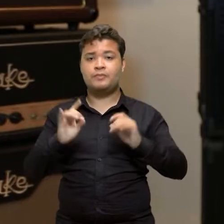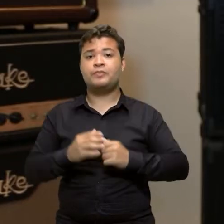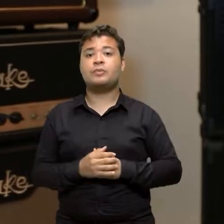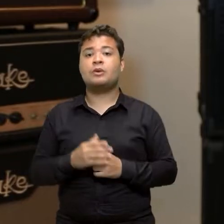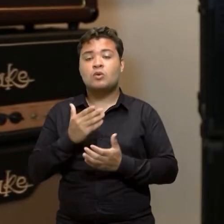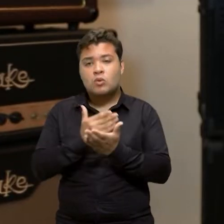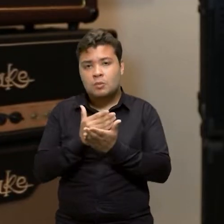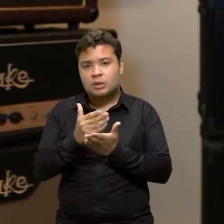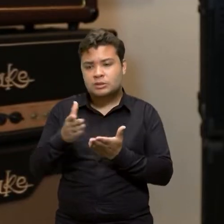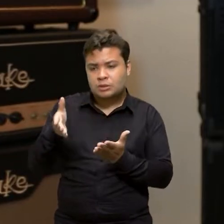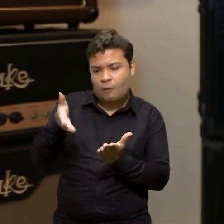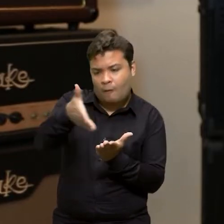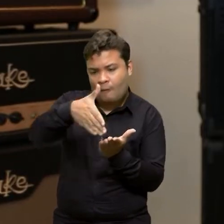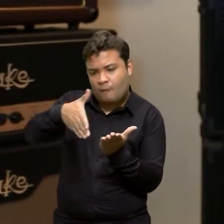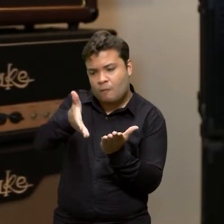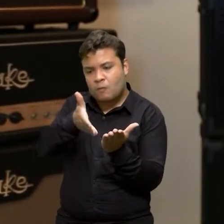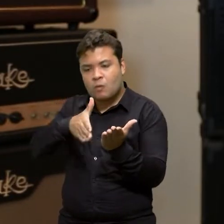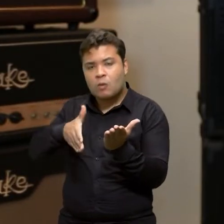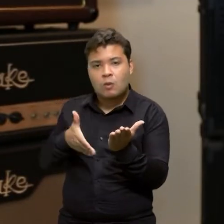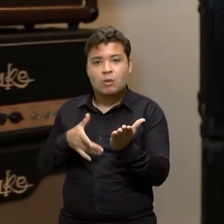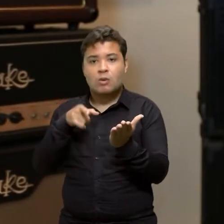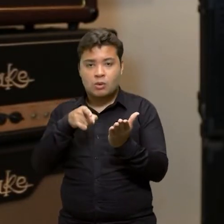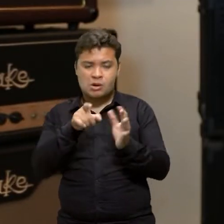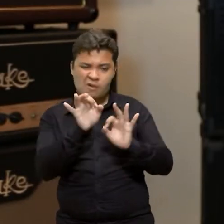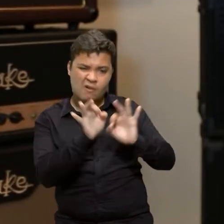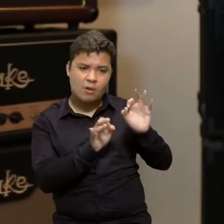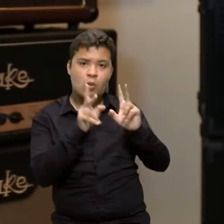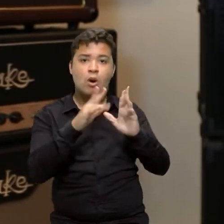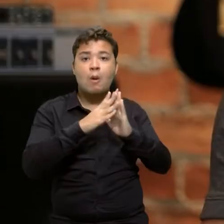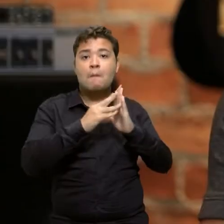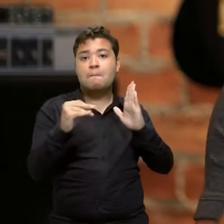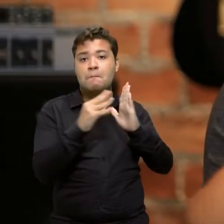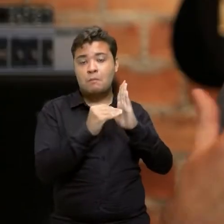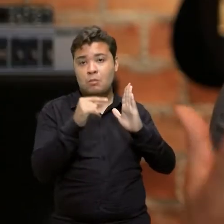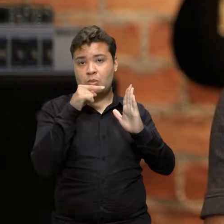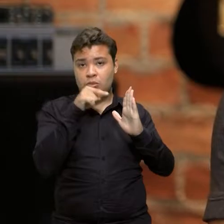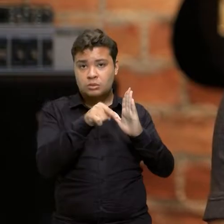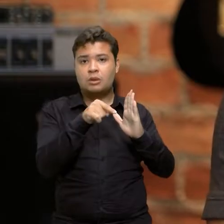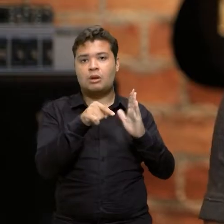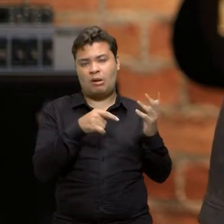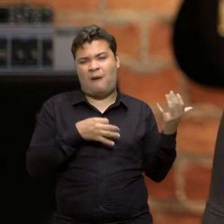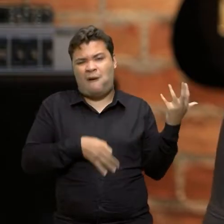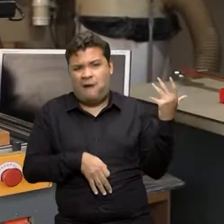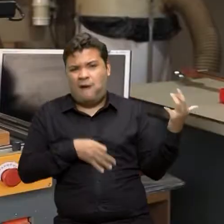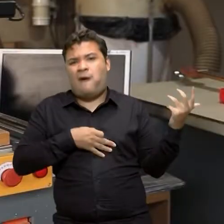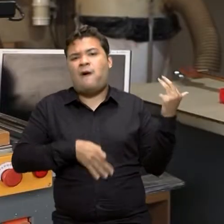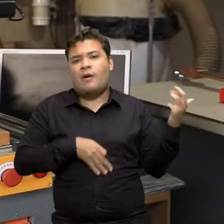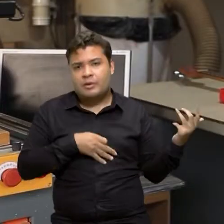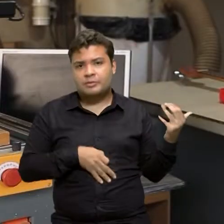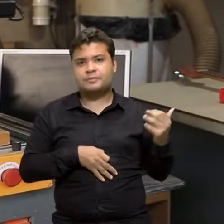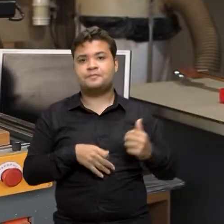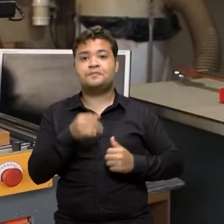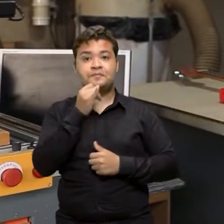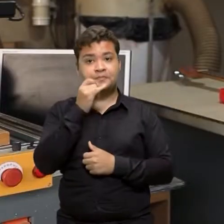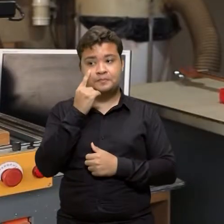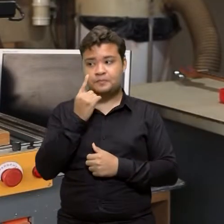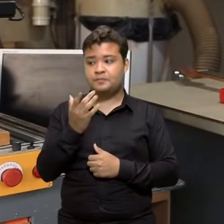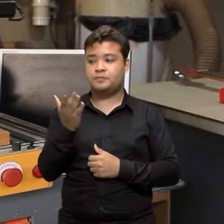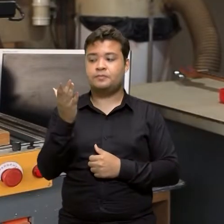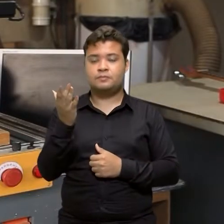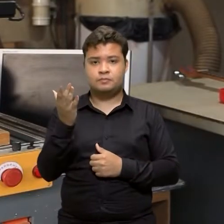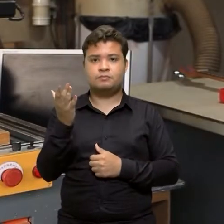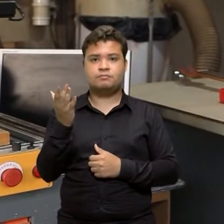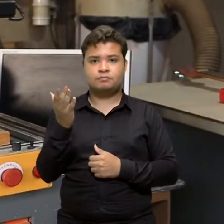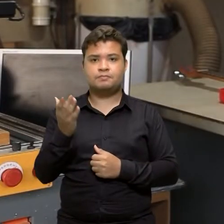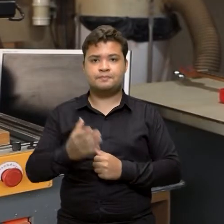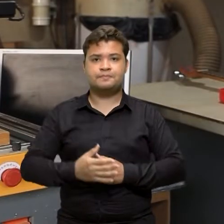parte de corte das madeiras, fazer a transformação no modelo da guitarra, né? Vai se parecer mais com a guitarra. Bom, e aqui está o corpo de uma guitarra,